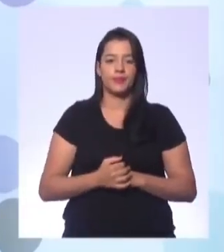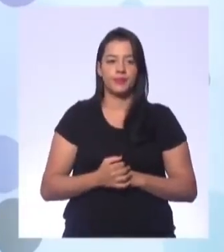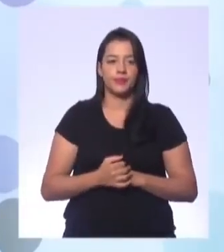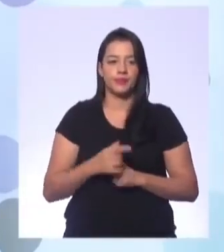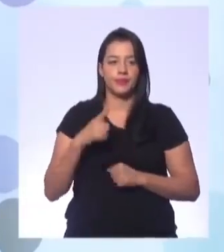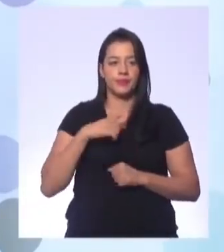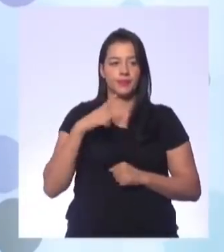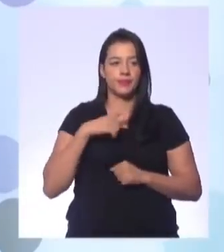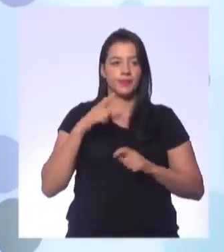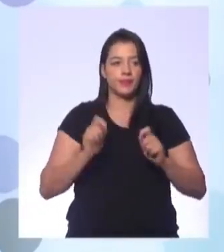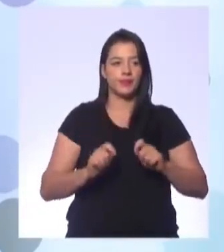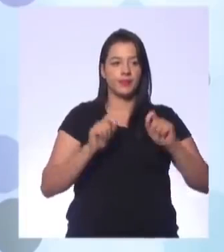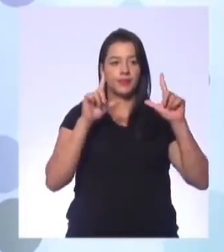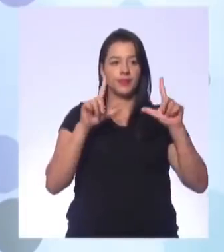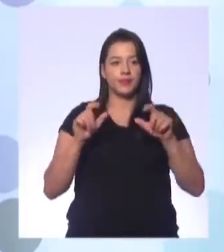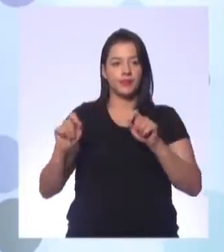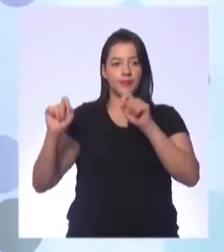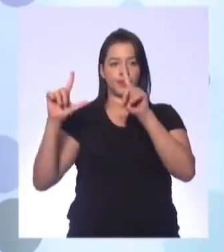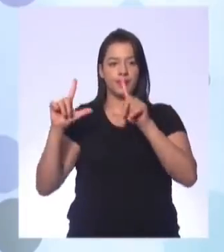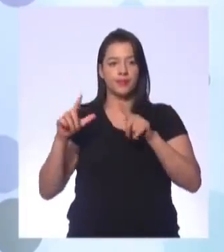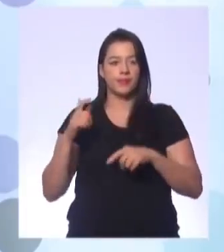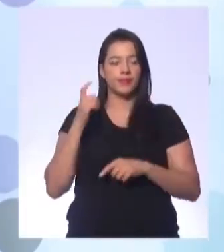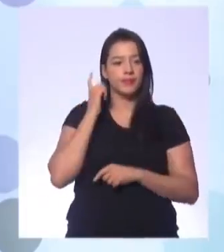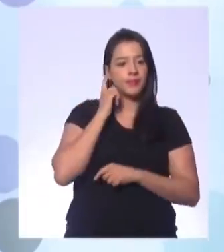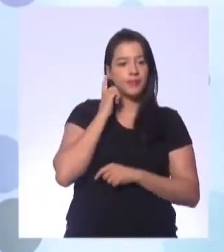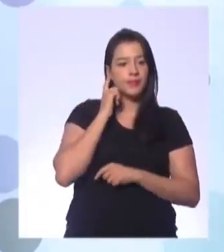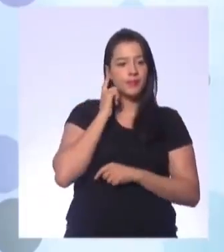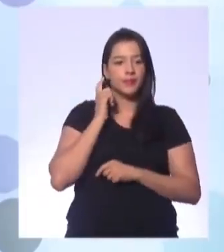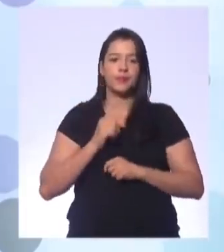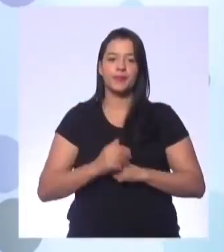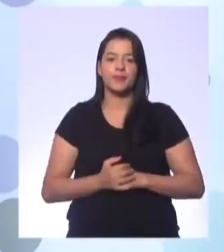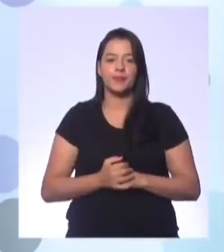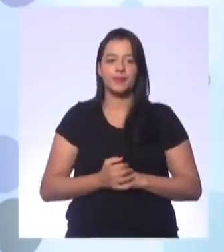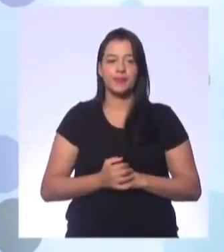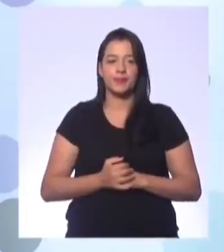Opa o Paraná que eu tenho áudio áudio